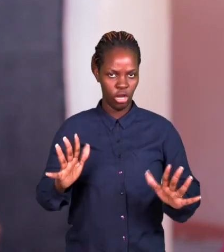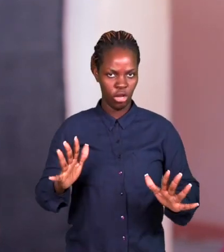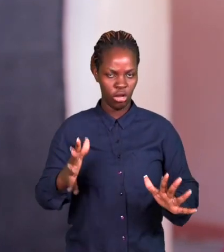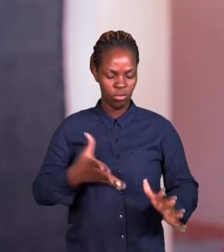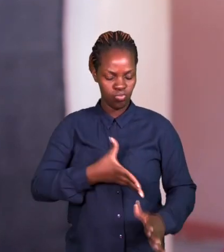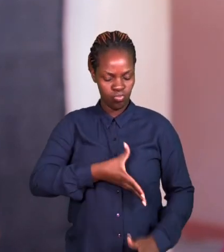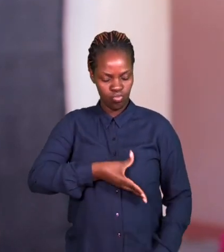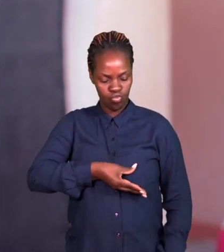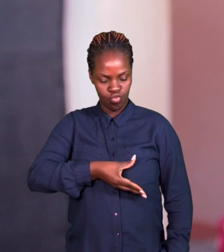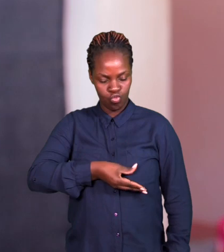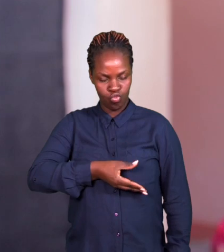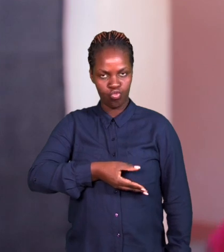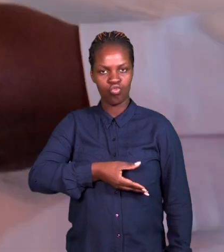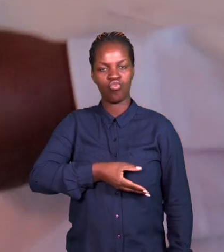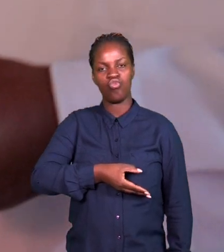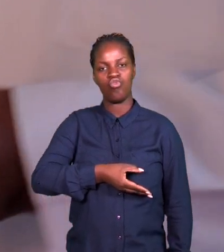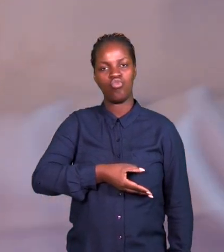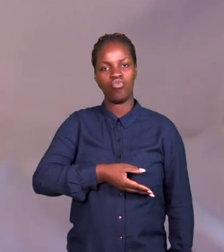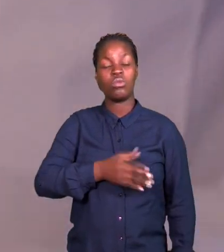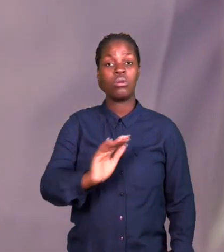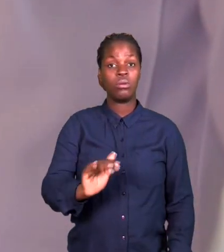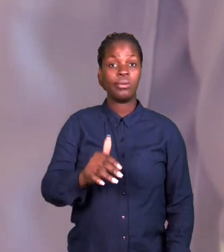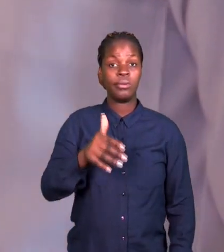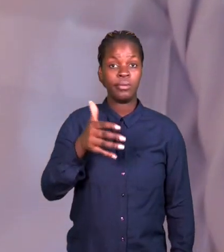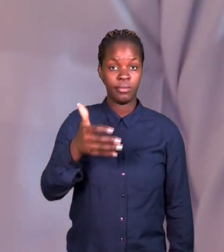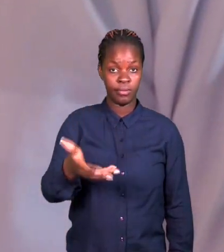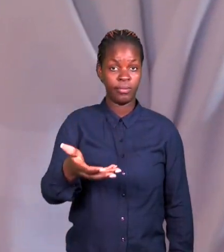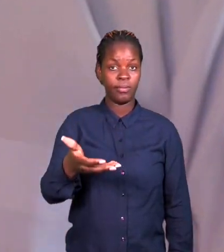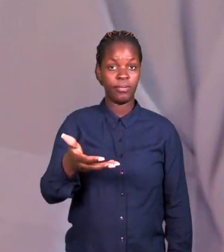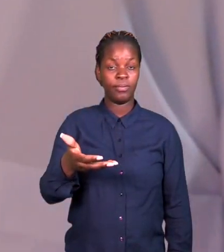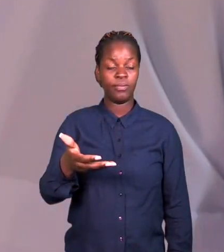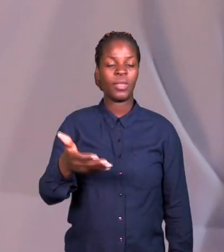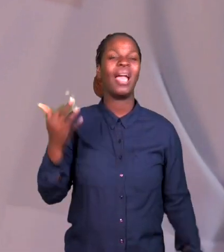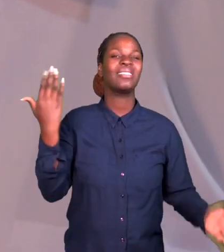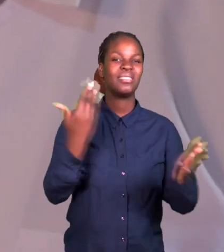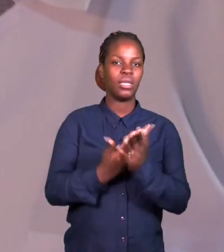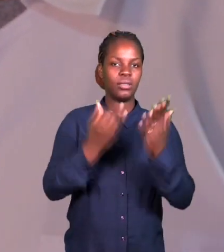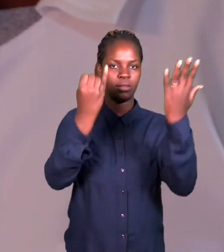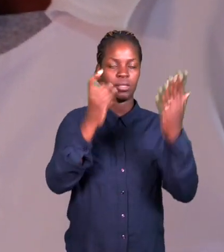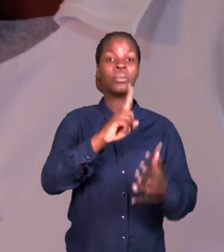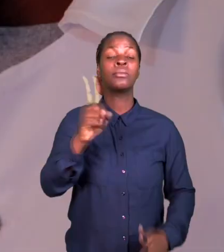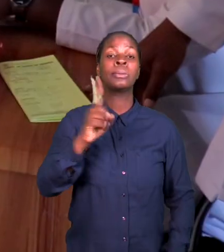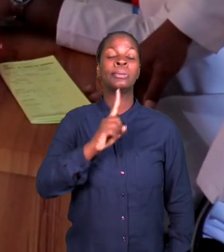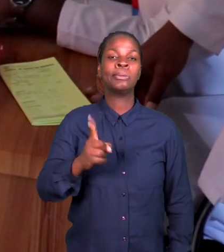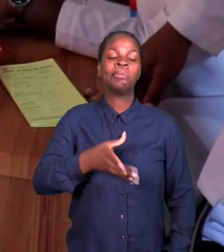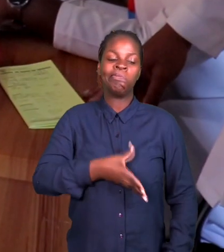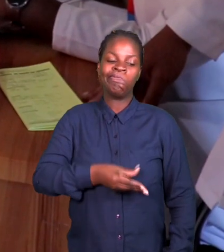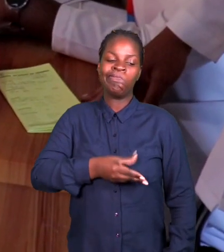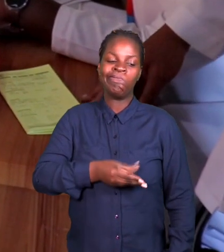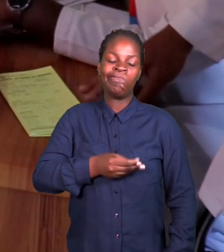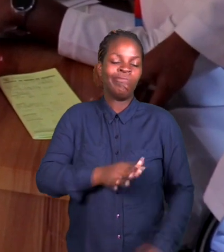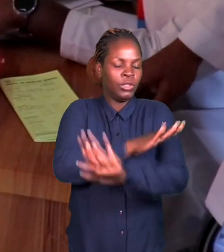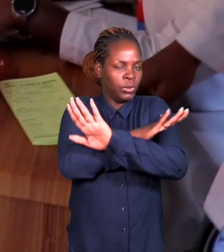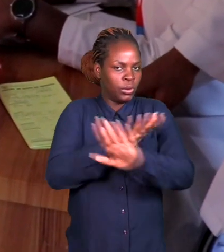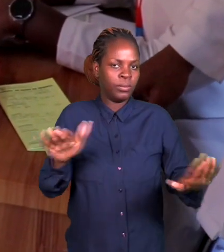é dar o leite do peito. E essa prática deve ser seguida até aos 6 meses, apenas tem que